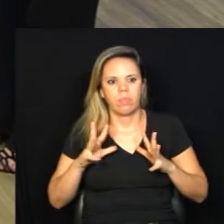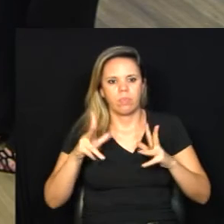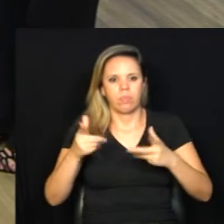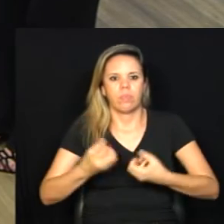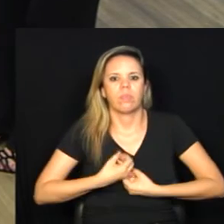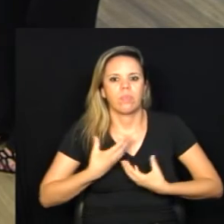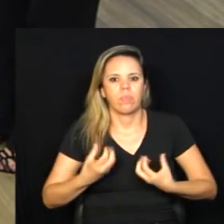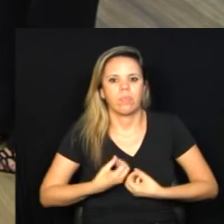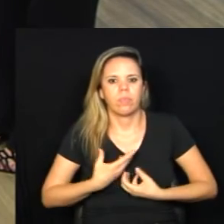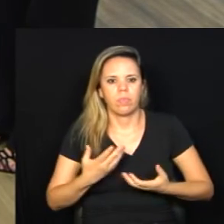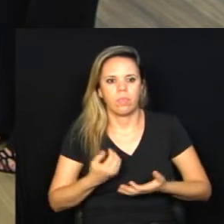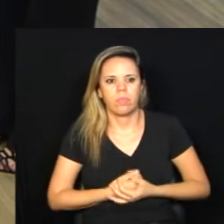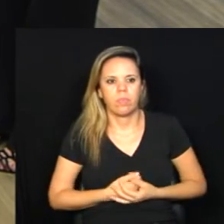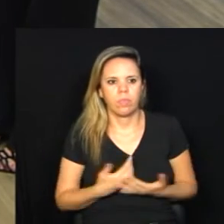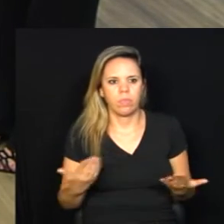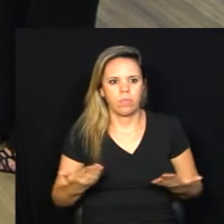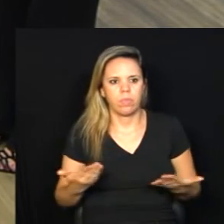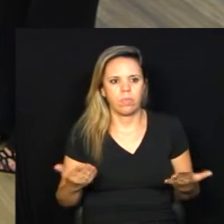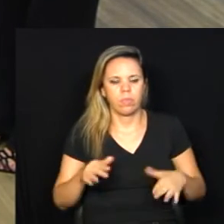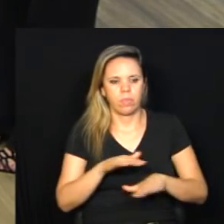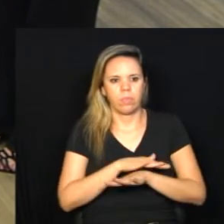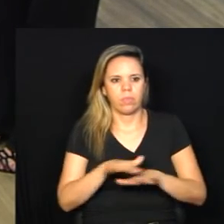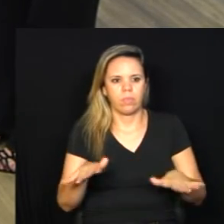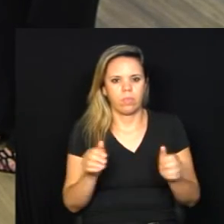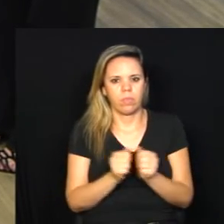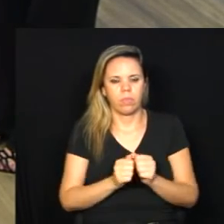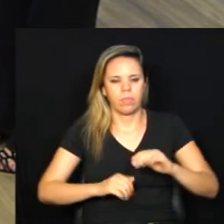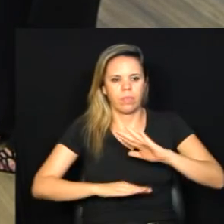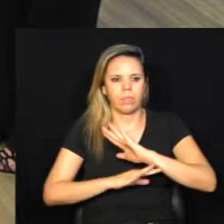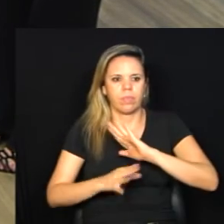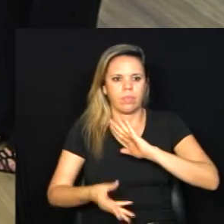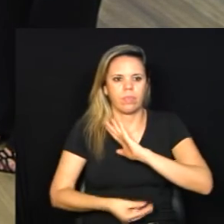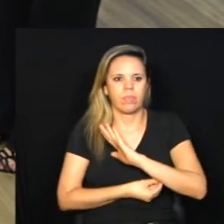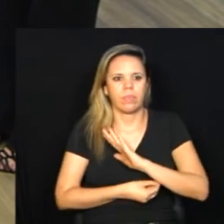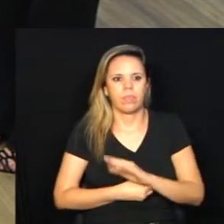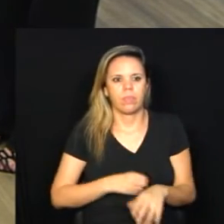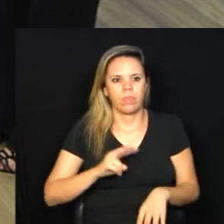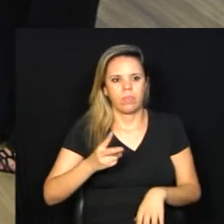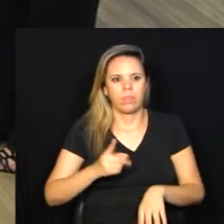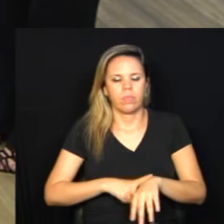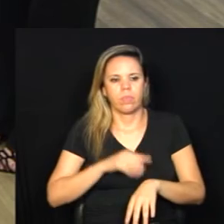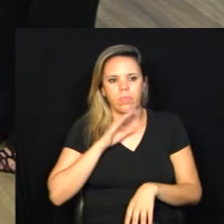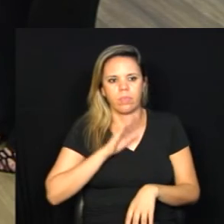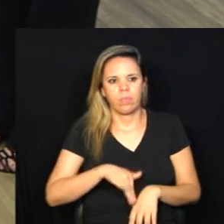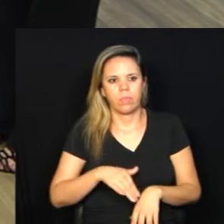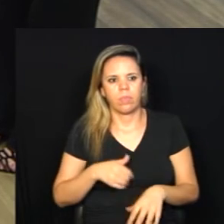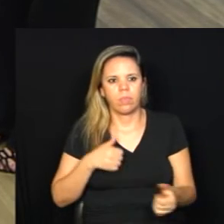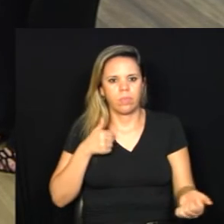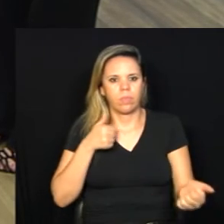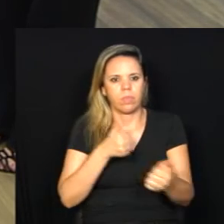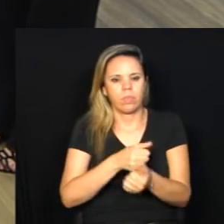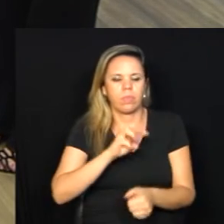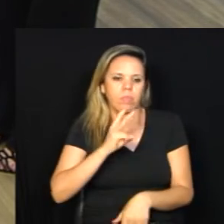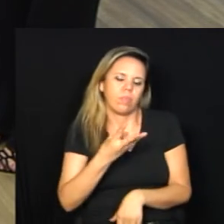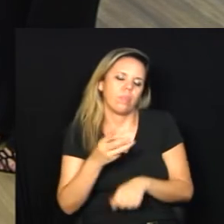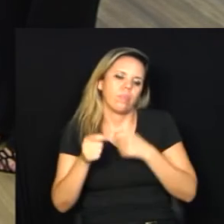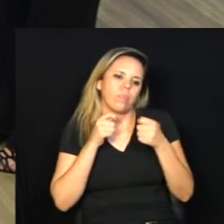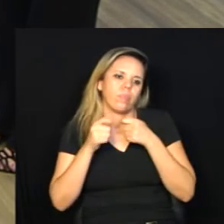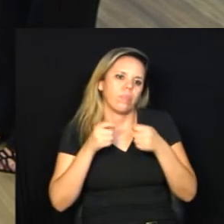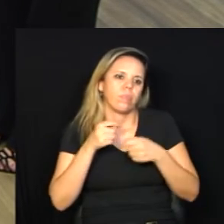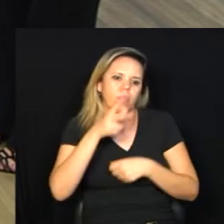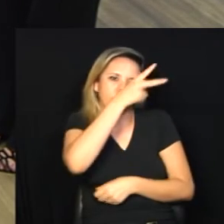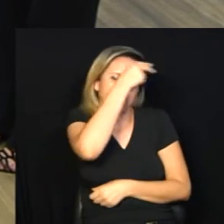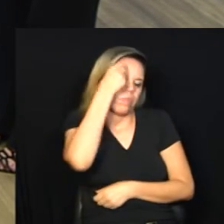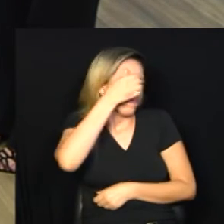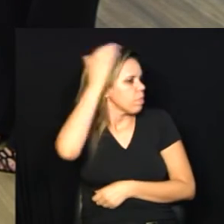as informações. E hoje você vai encerrar comigo o Câmara Total, já que 2 horas da tarde, né? Daqui a pouco às 3, a coletiva do